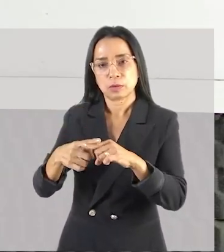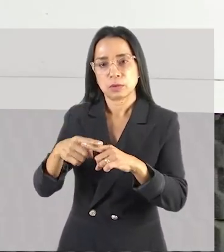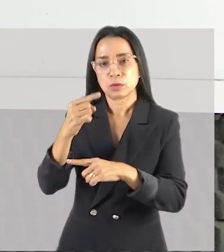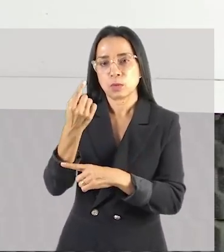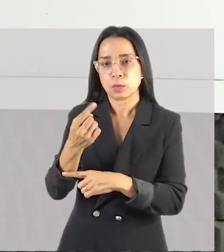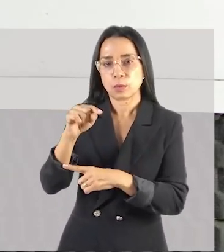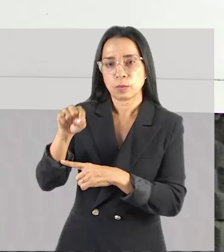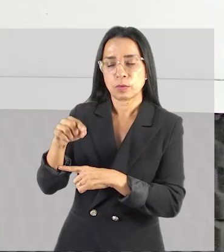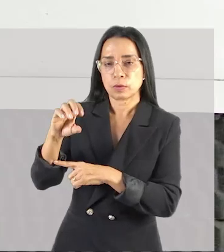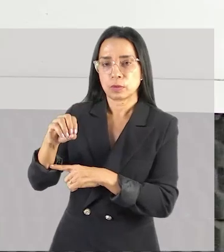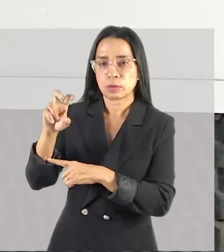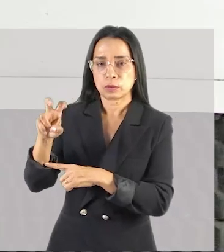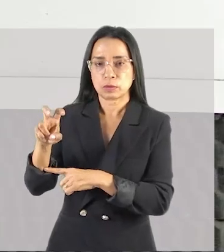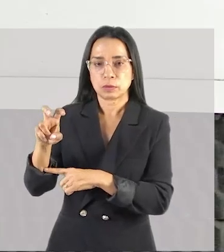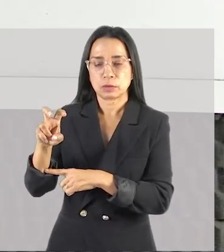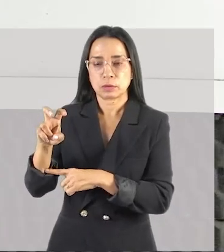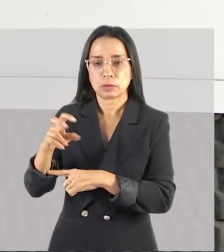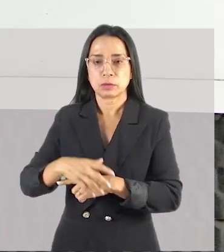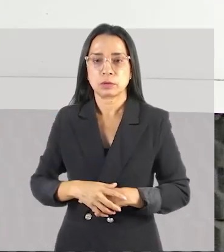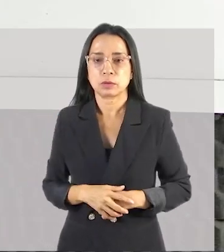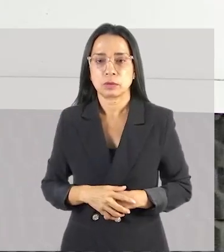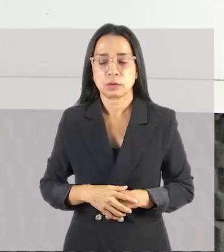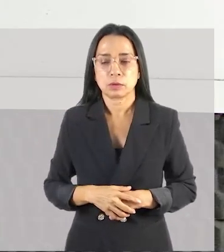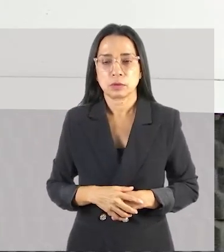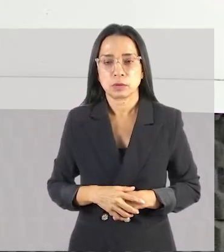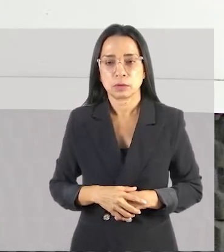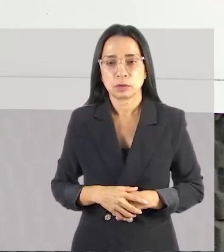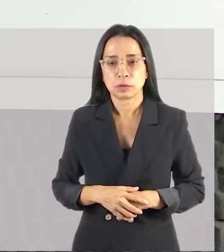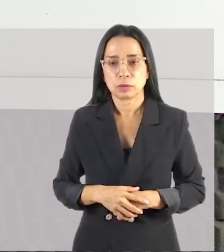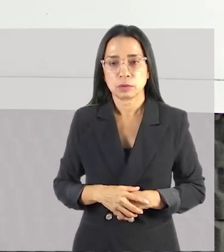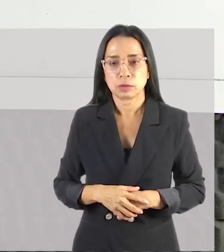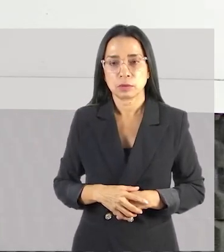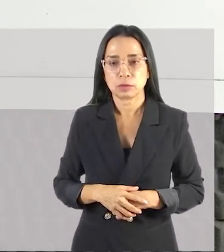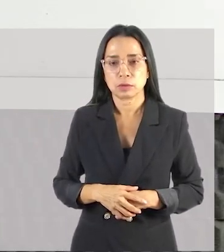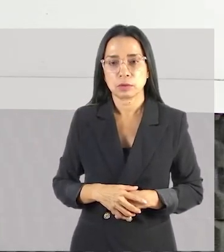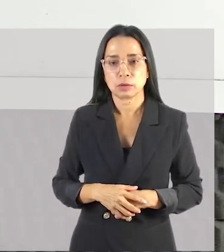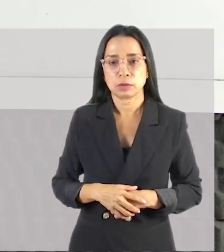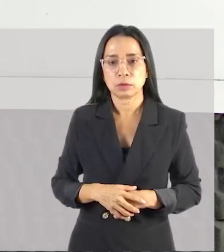vezes 1,05. Isso aqui você vai encontrar